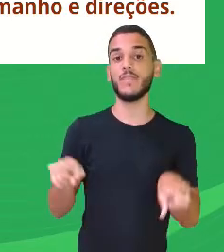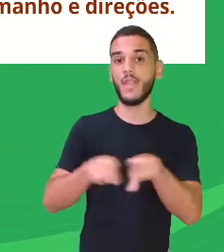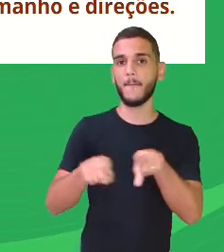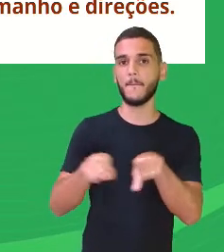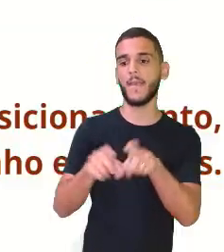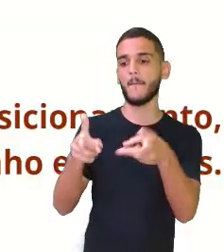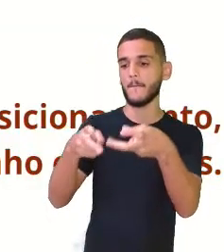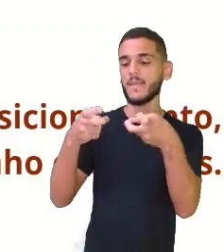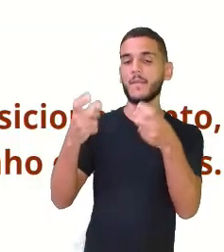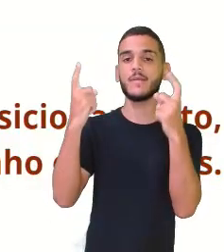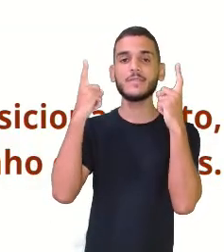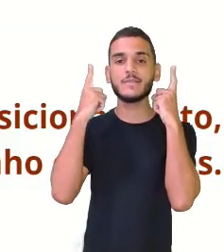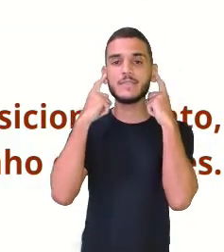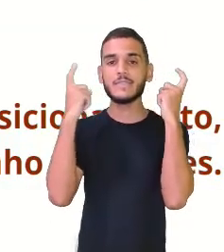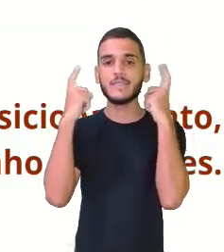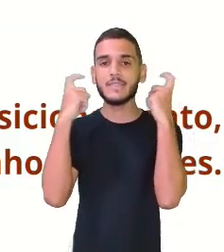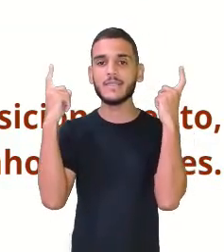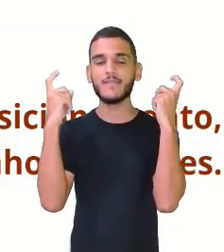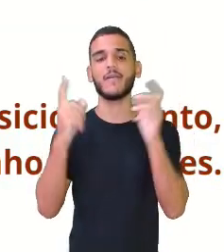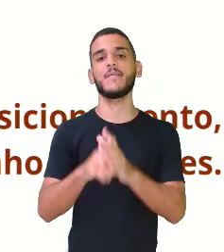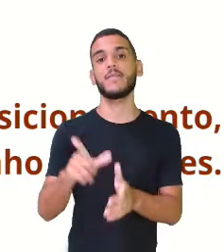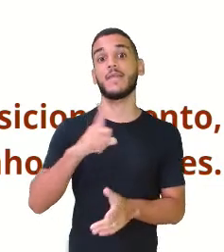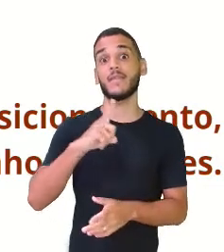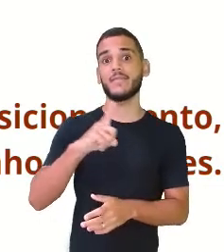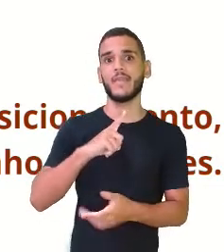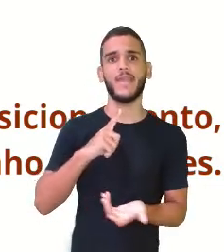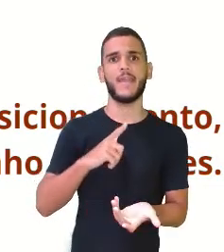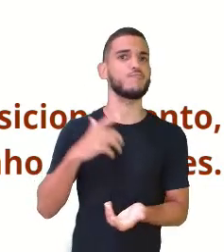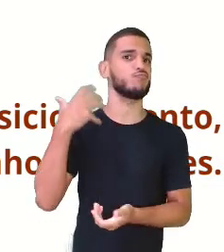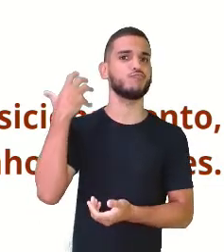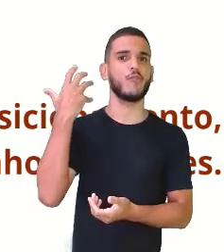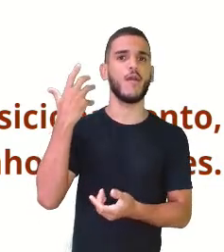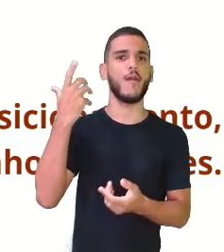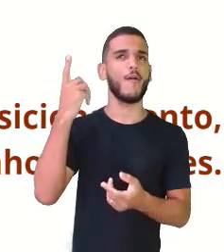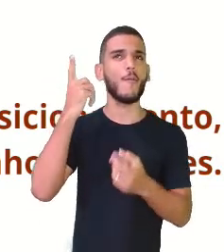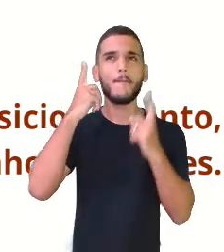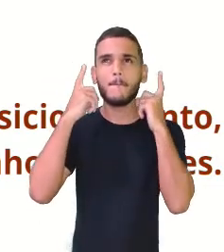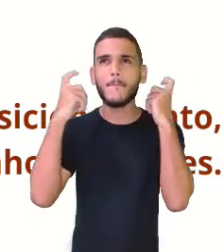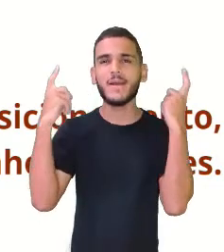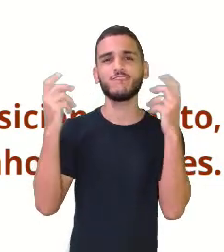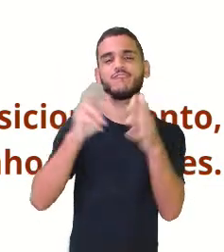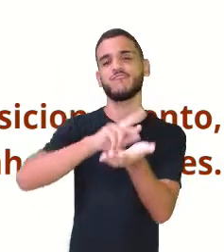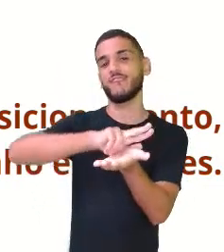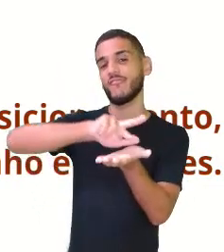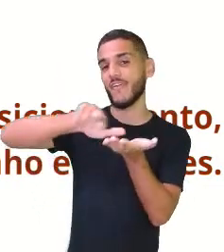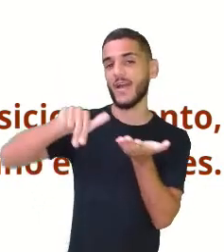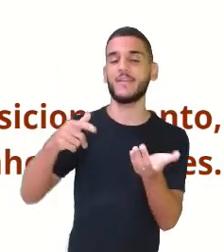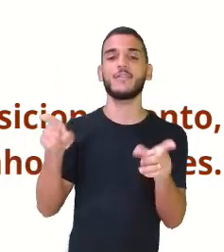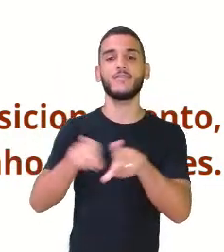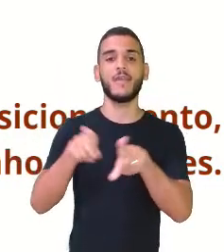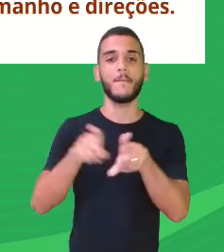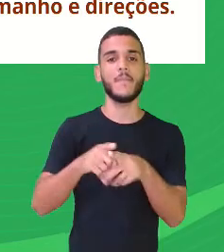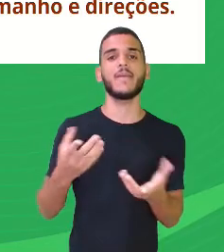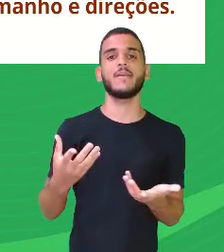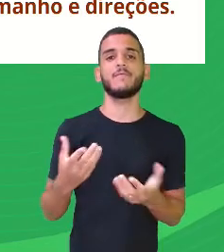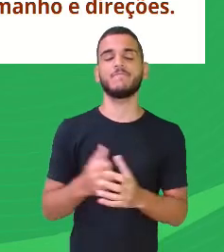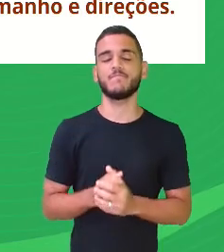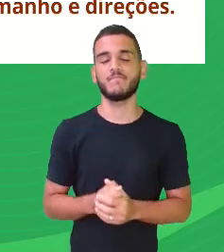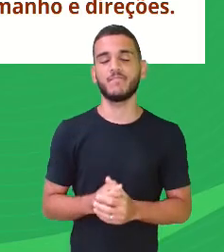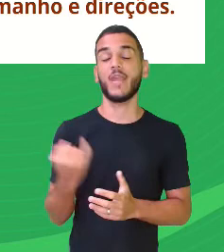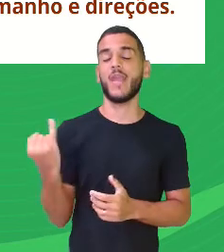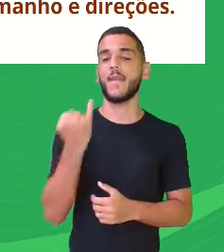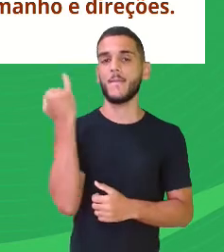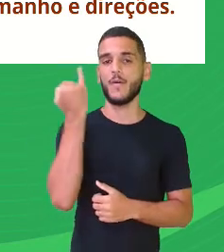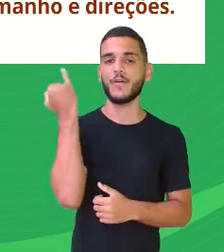a gente tem diferentes sons, intensidades e localização de sons. É importante? Sim. Nós vamos